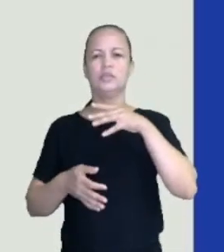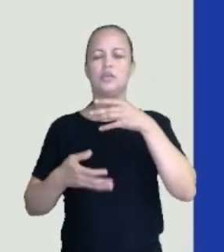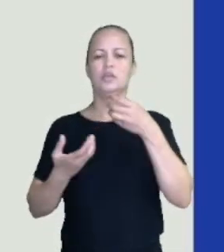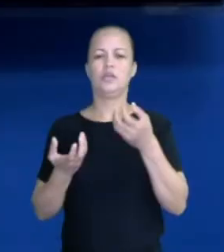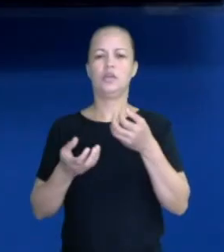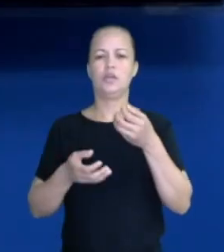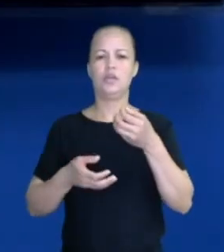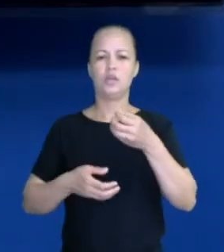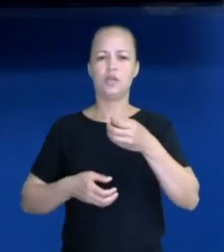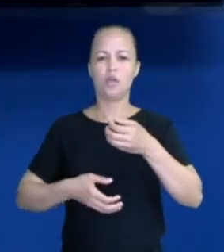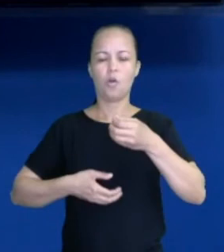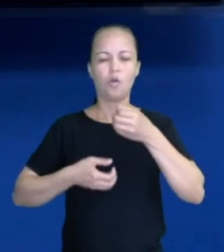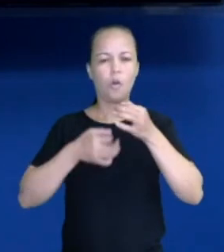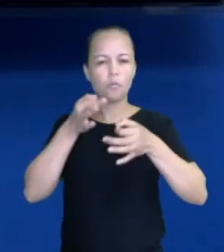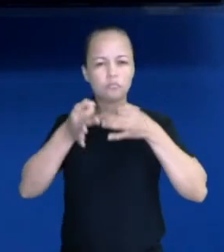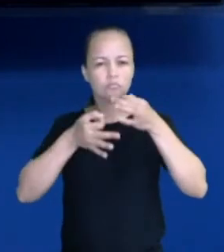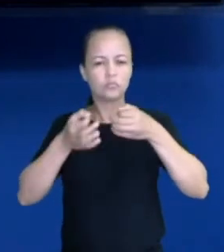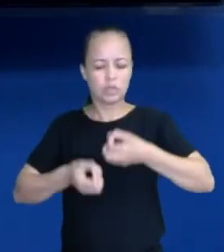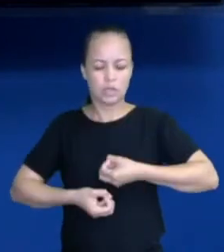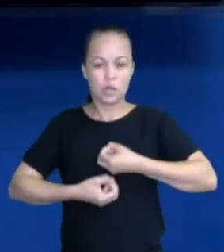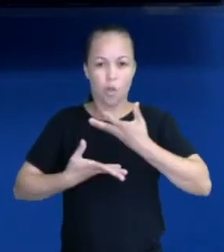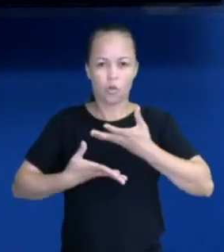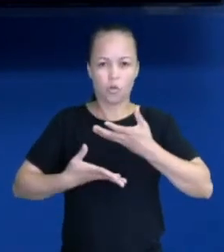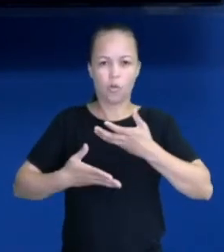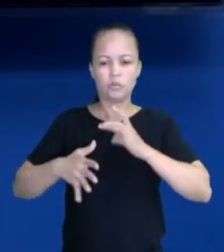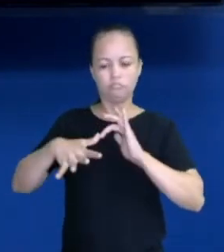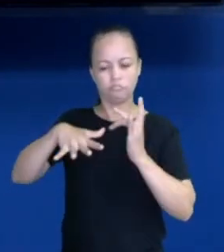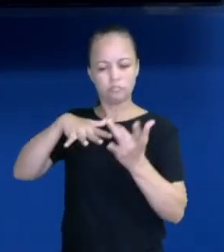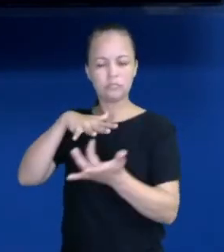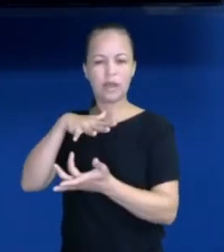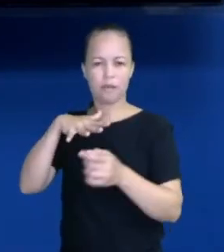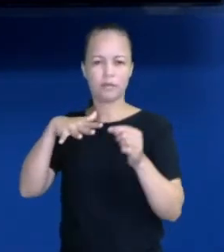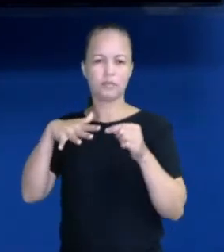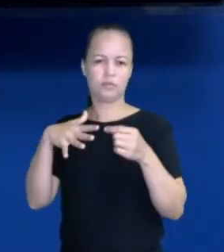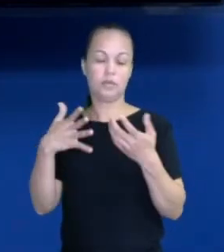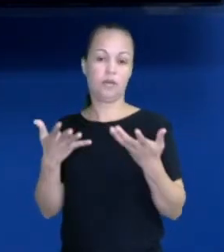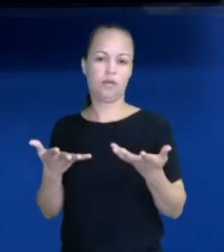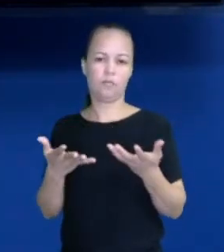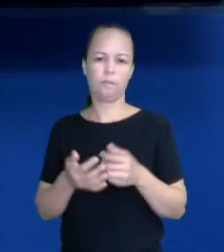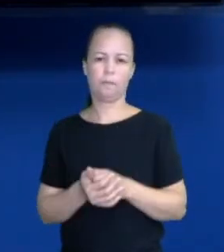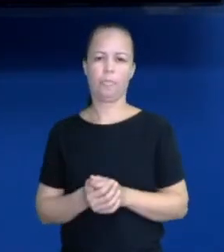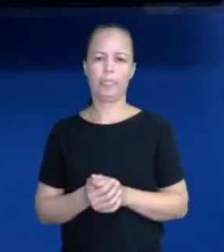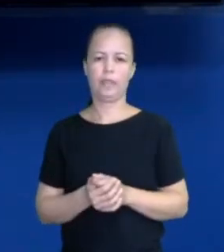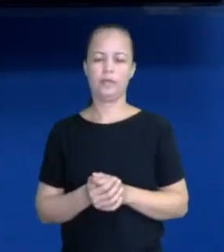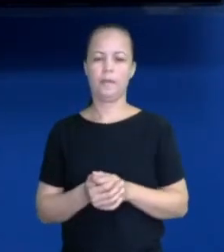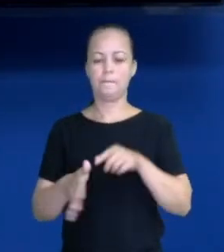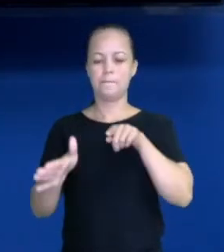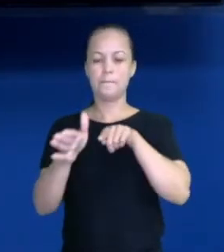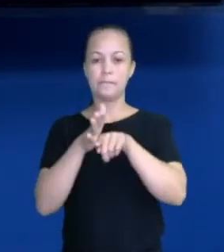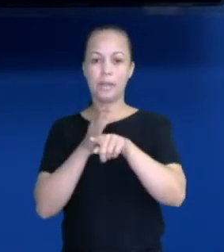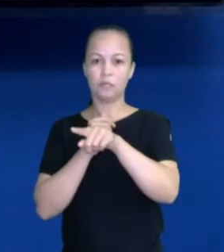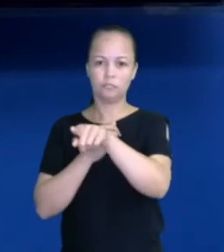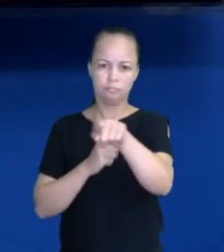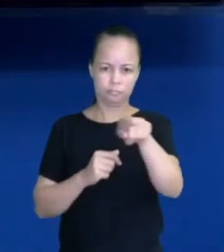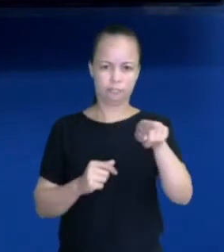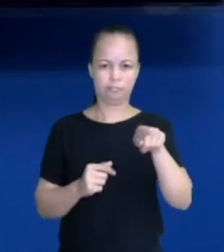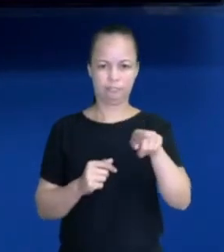social? E aí a perguntinha para todos.